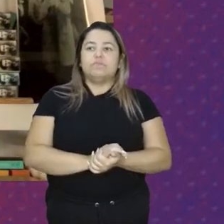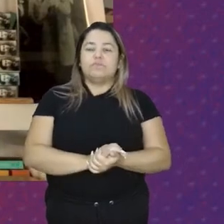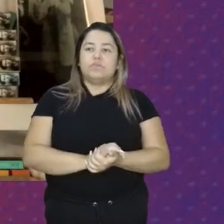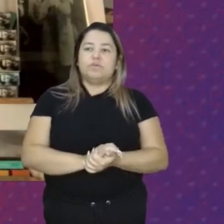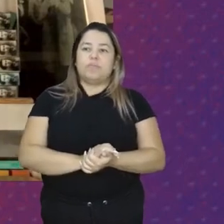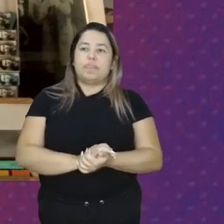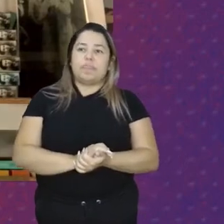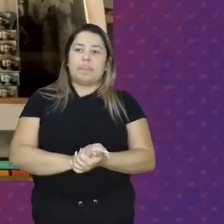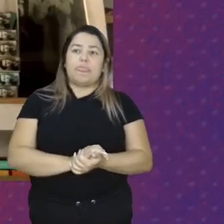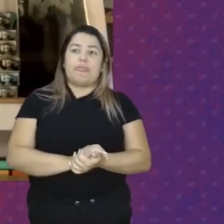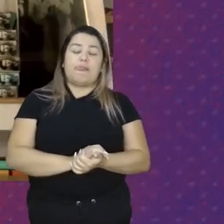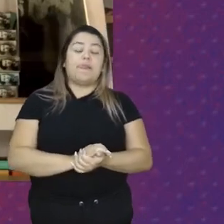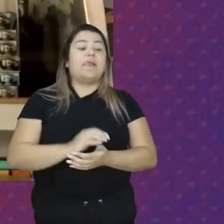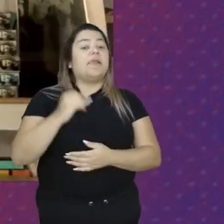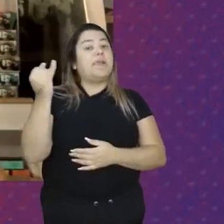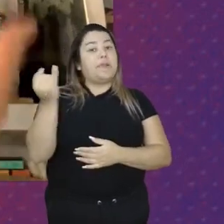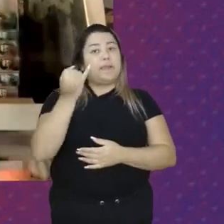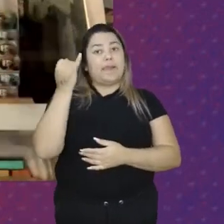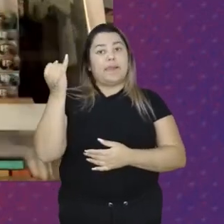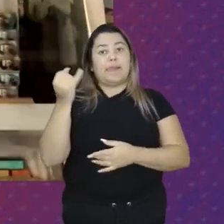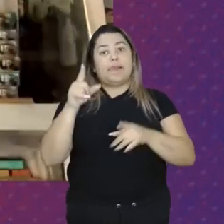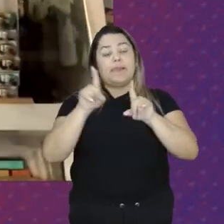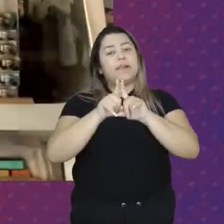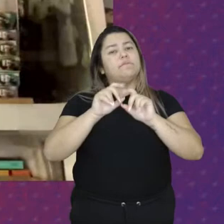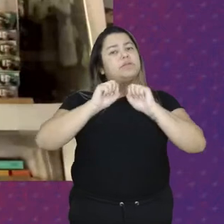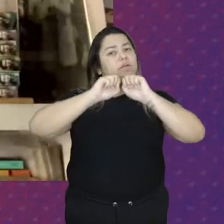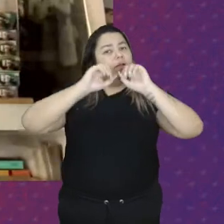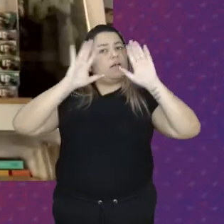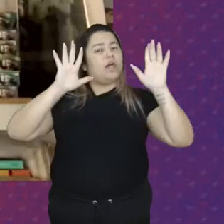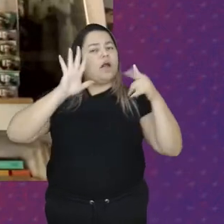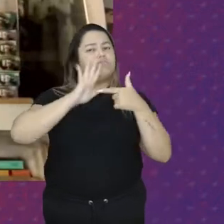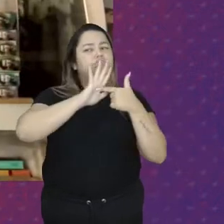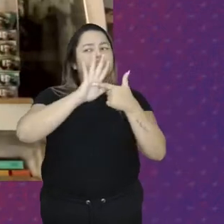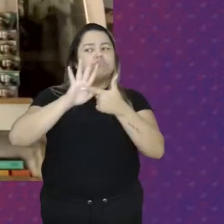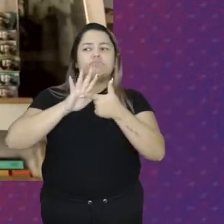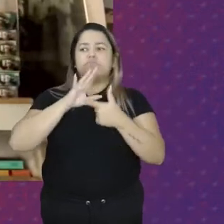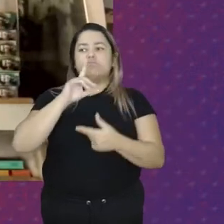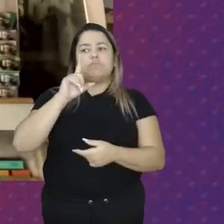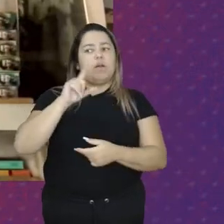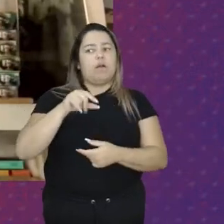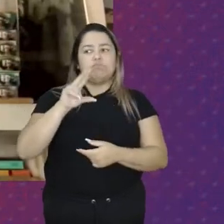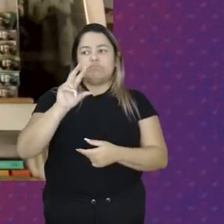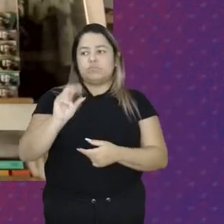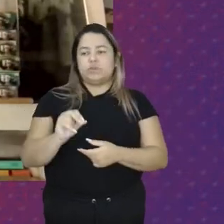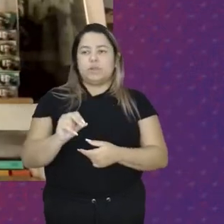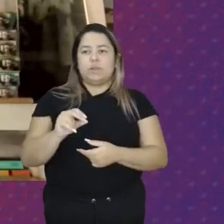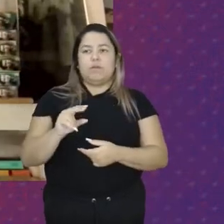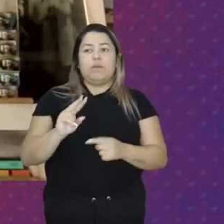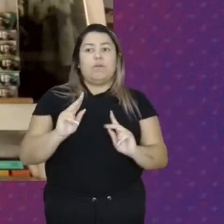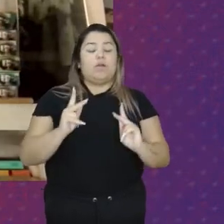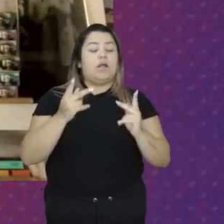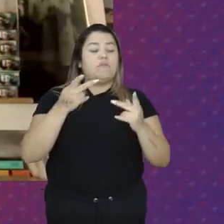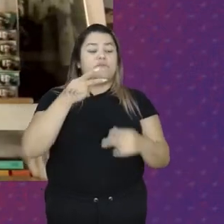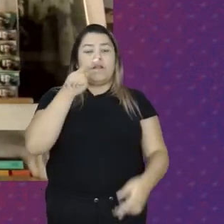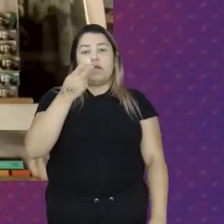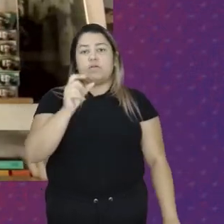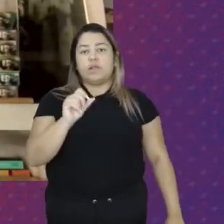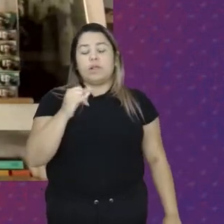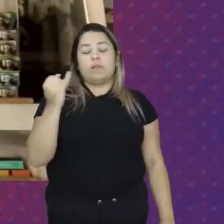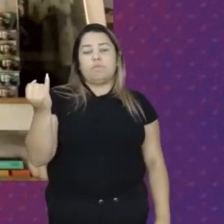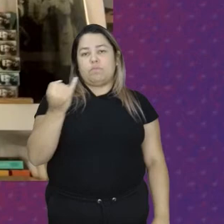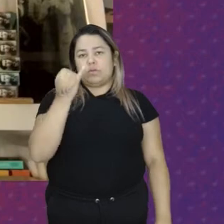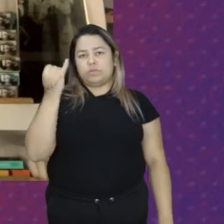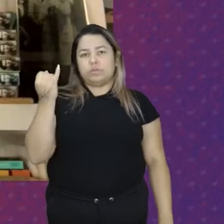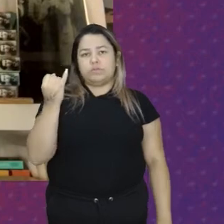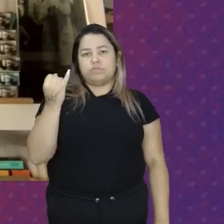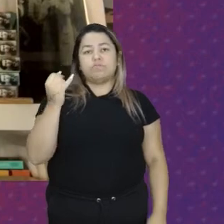algumas coisas que seriam muito importantes ser evidentes não são. Então, vale dizer uma coisa aqui que é fundamental.